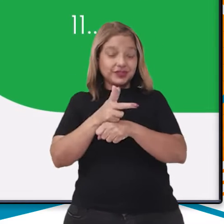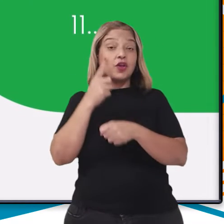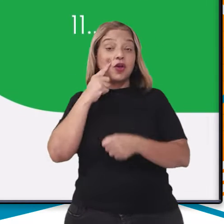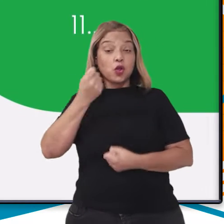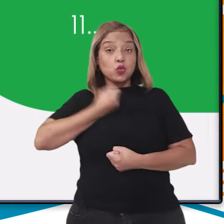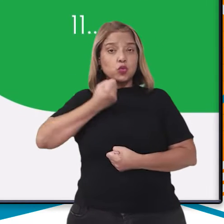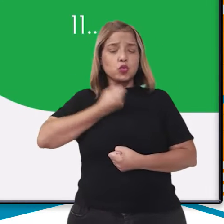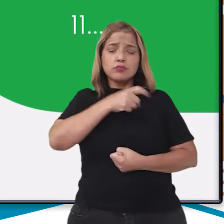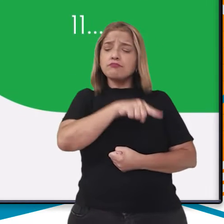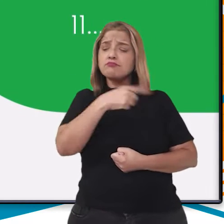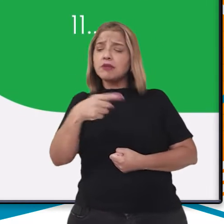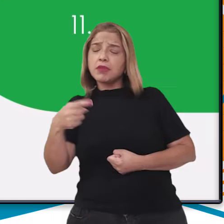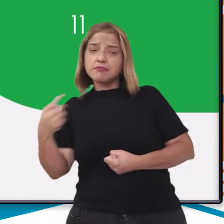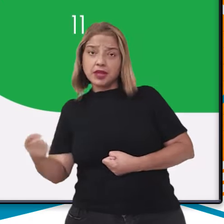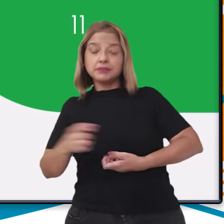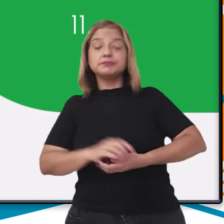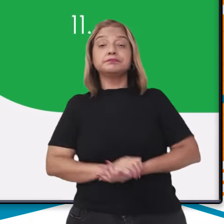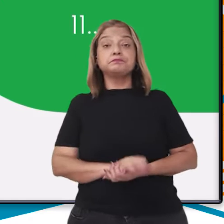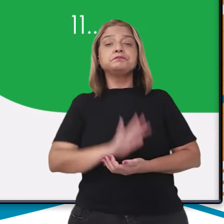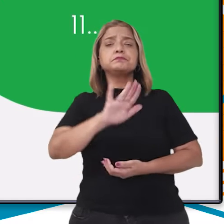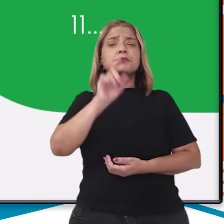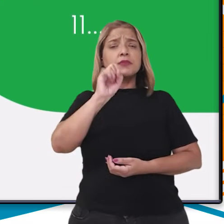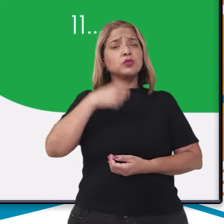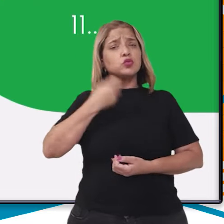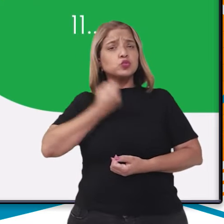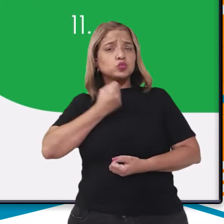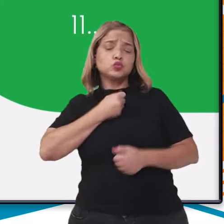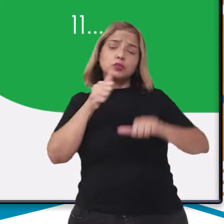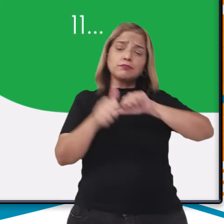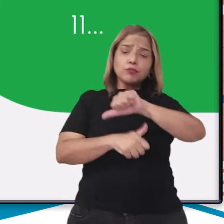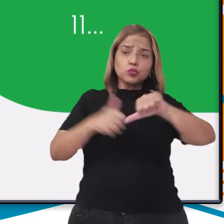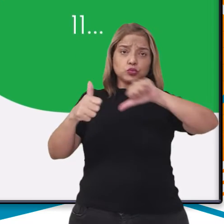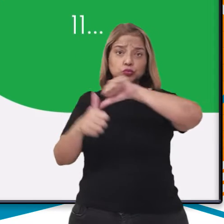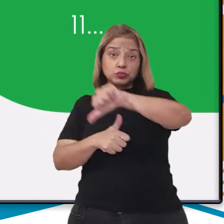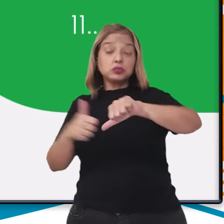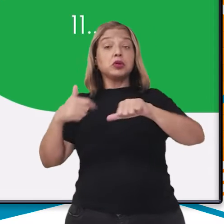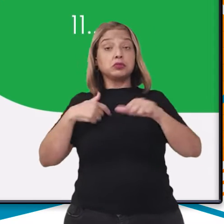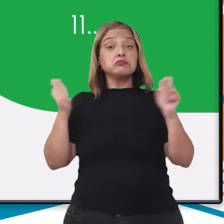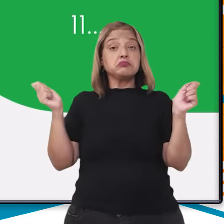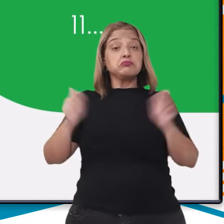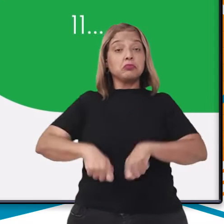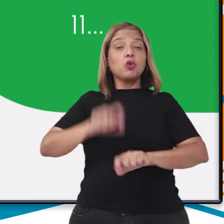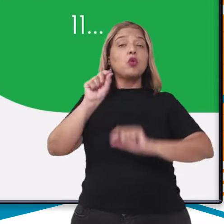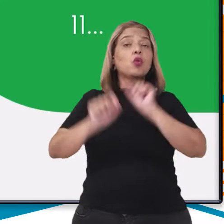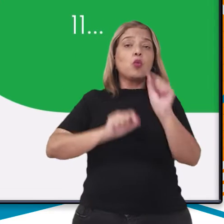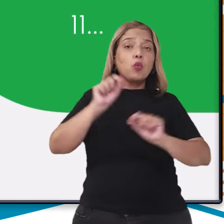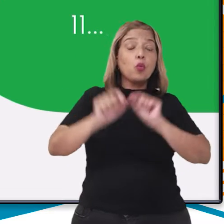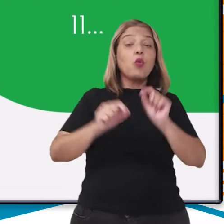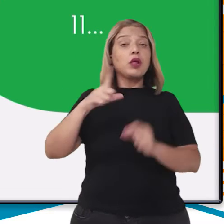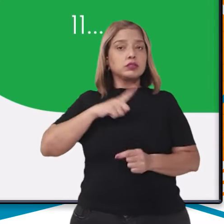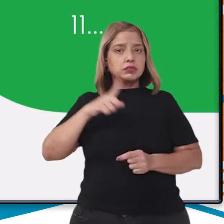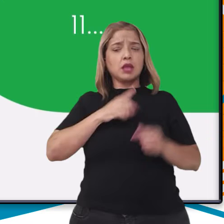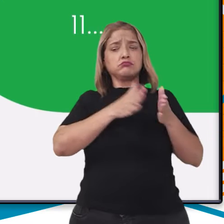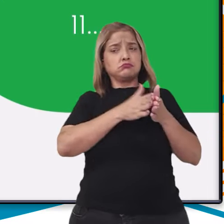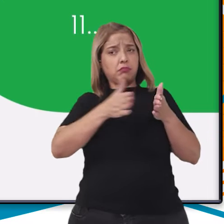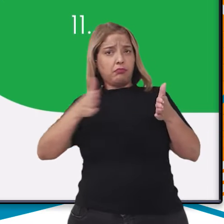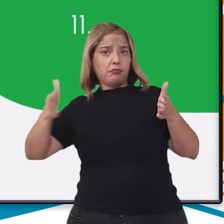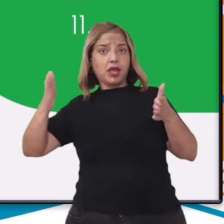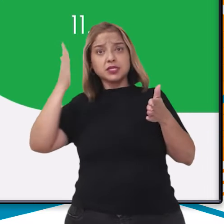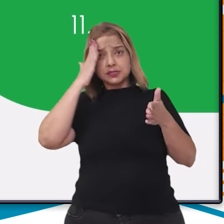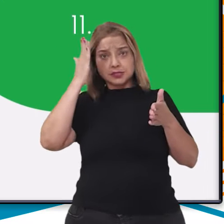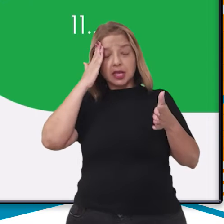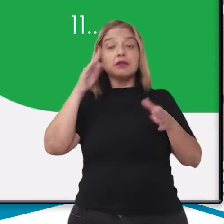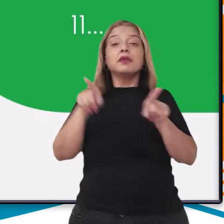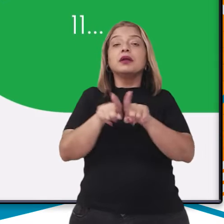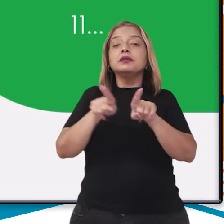vídeo: sequências numéricas. Quando contamos os números, podemos fazê-lo de forma ordenada, ou seja, seguindo uma